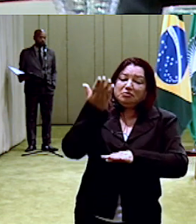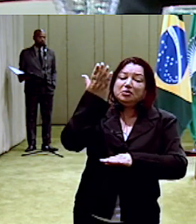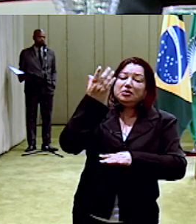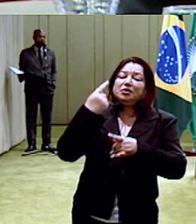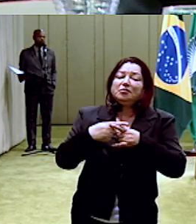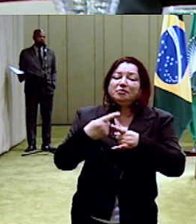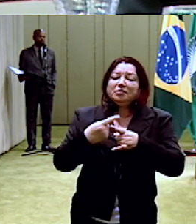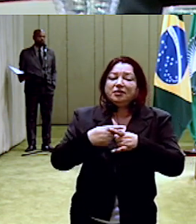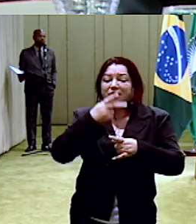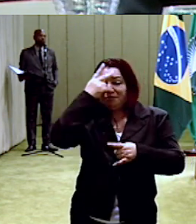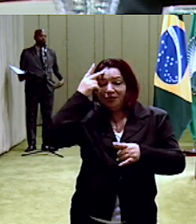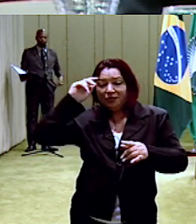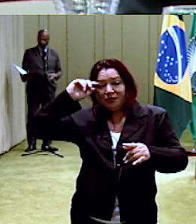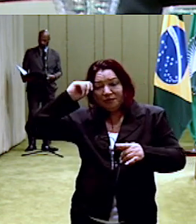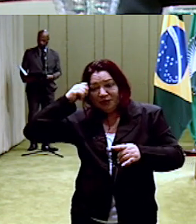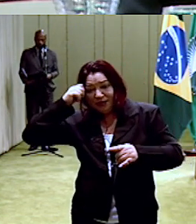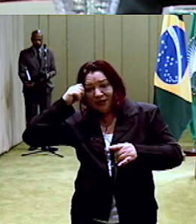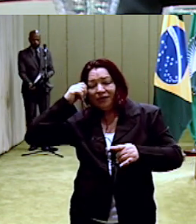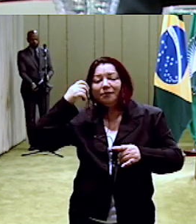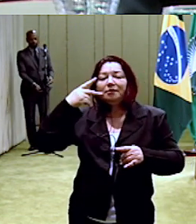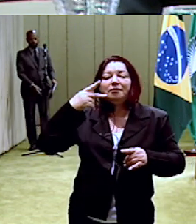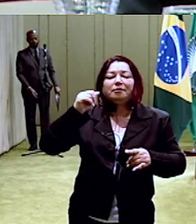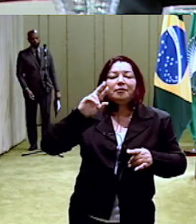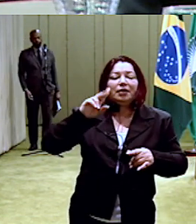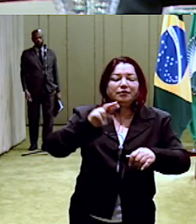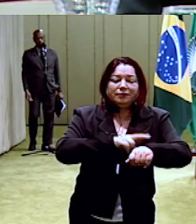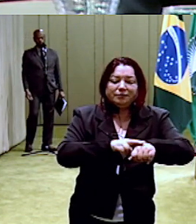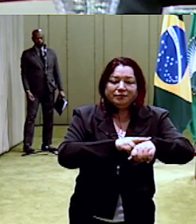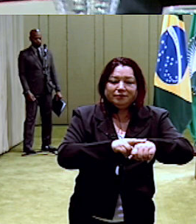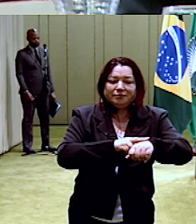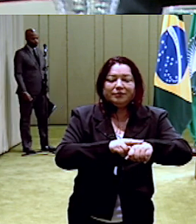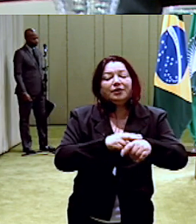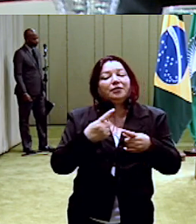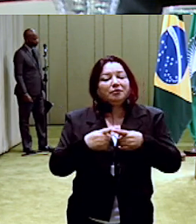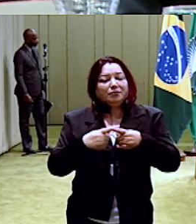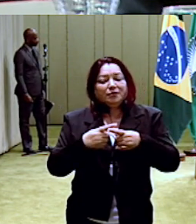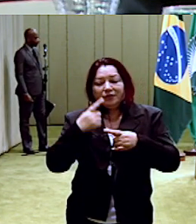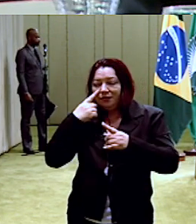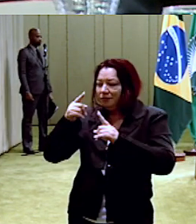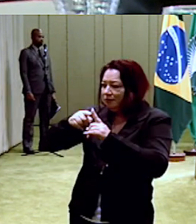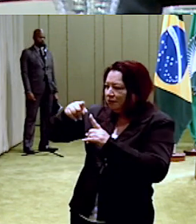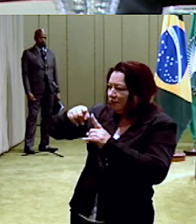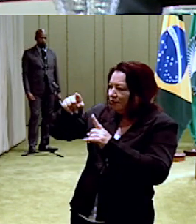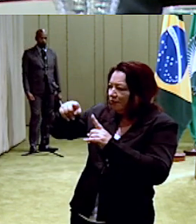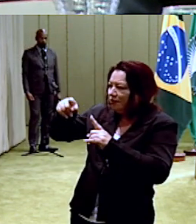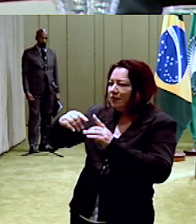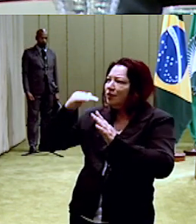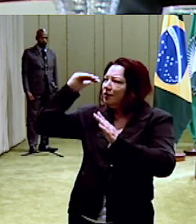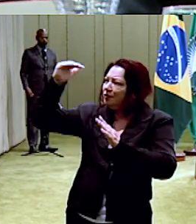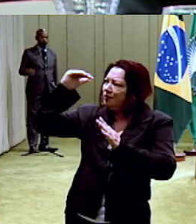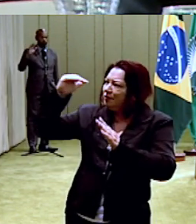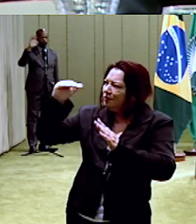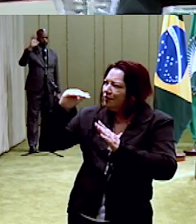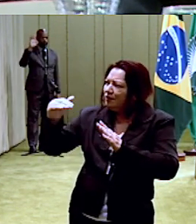gente pensa na categoria negros e pardos. Porque quando a gente pensa na categorização